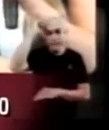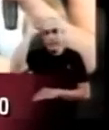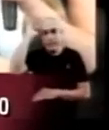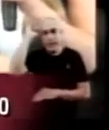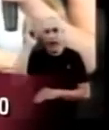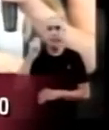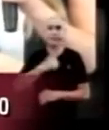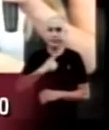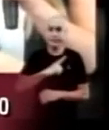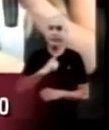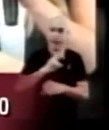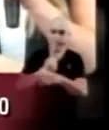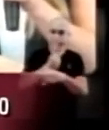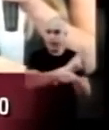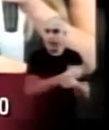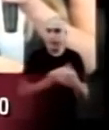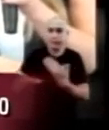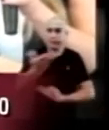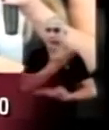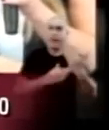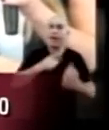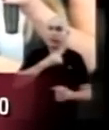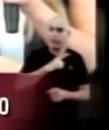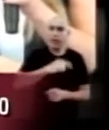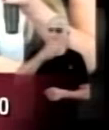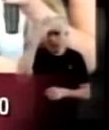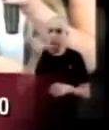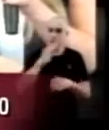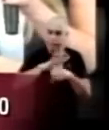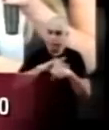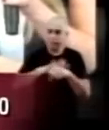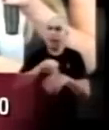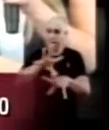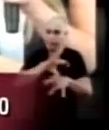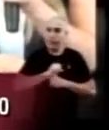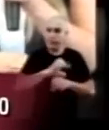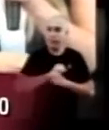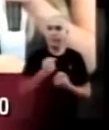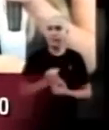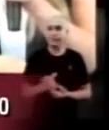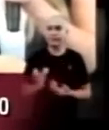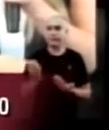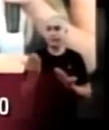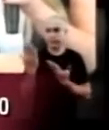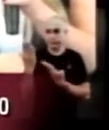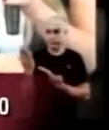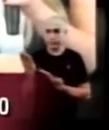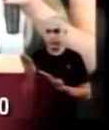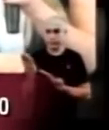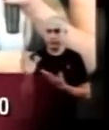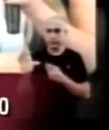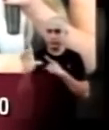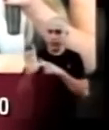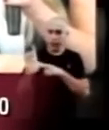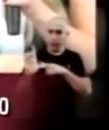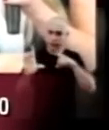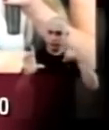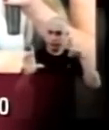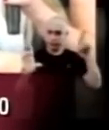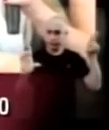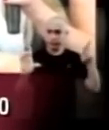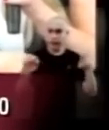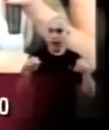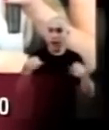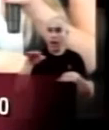consequentemente, nós ainda estamos tendo casos da doença. Próximo. Em relação à média móvel, esses casos